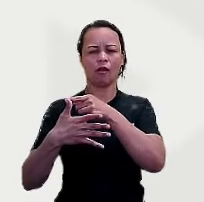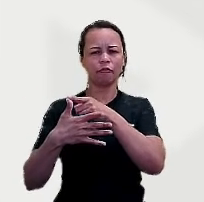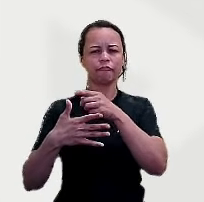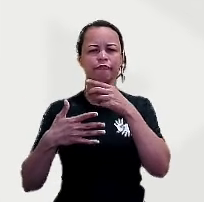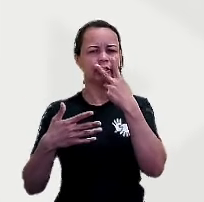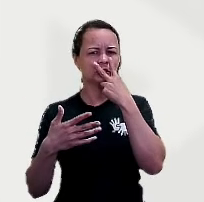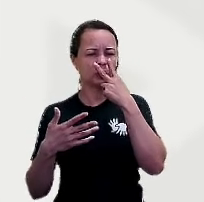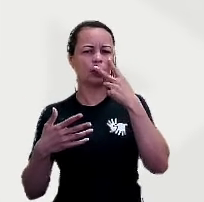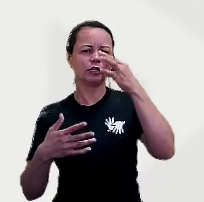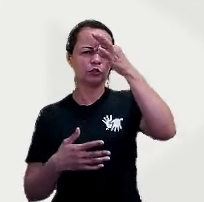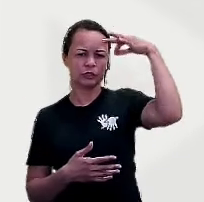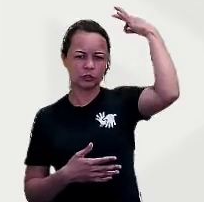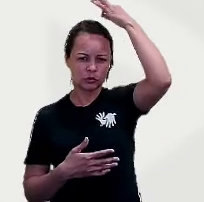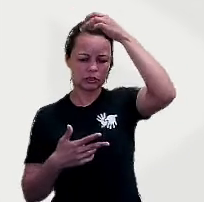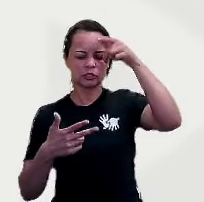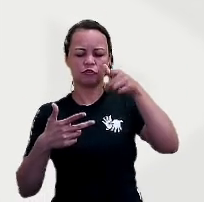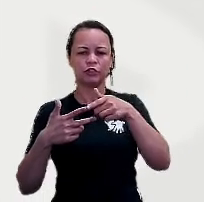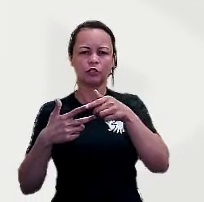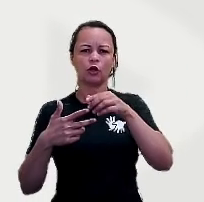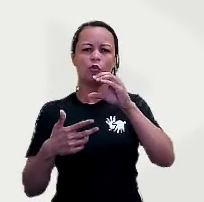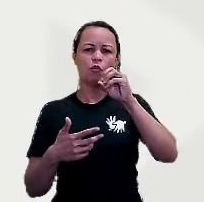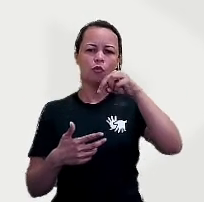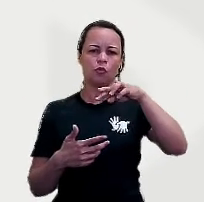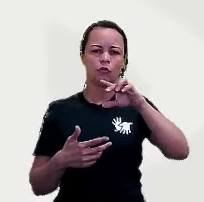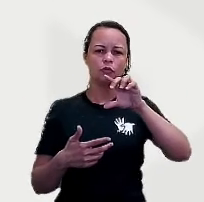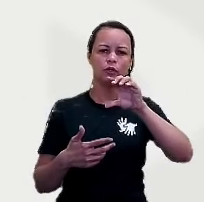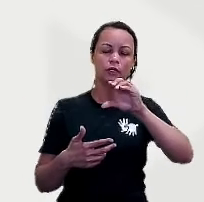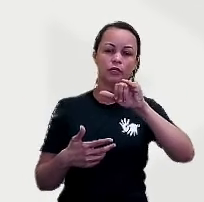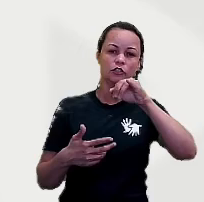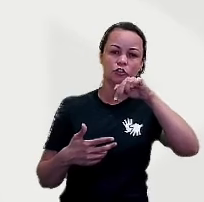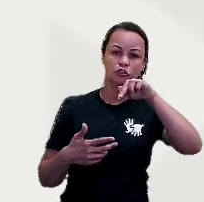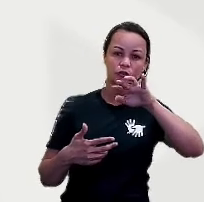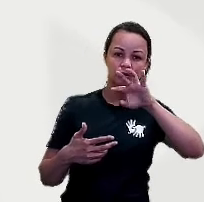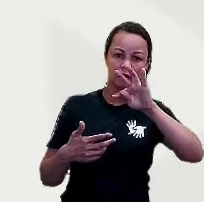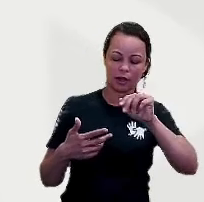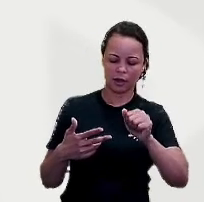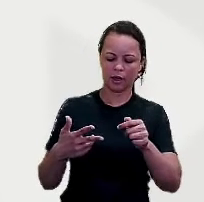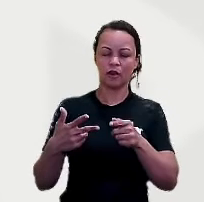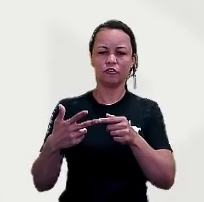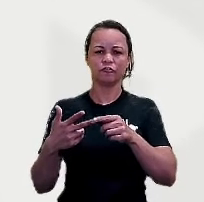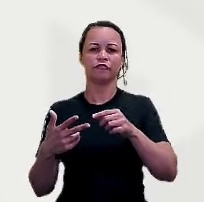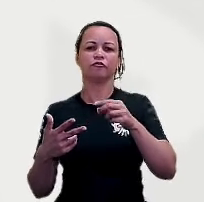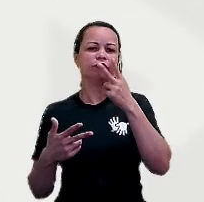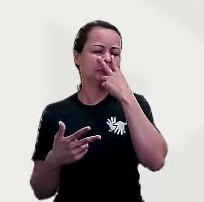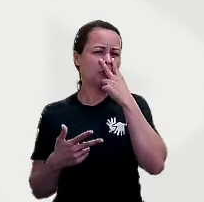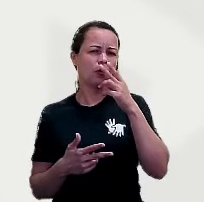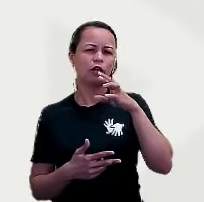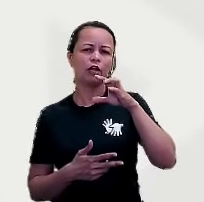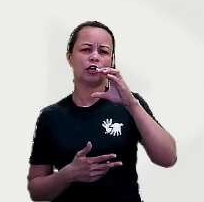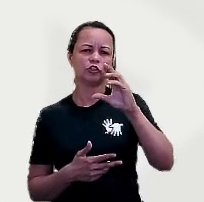Santo, Vitória da Conquista, Vitória do Mearim, Vitória do Xingu